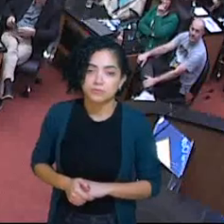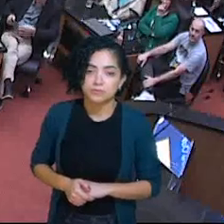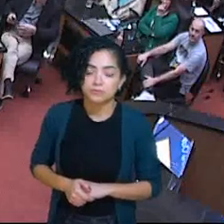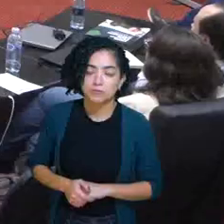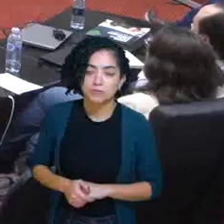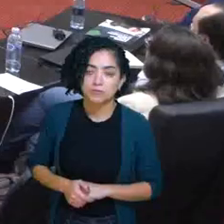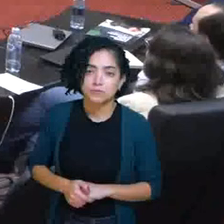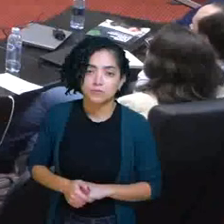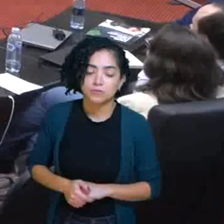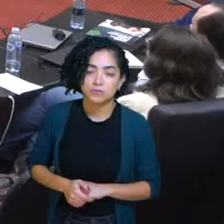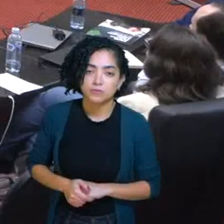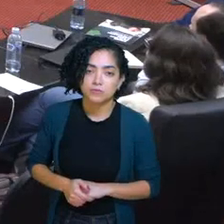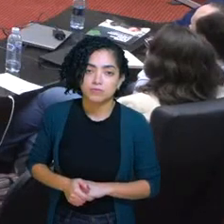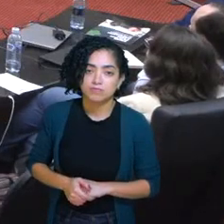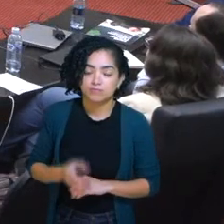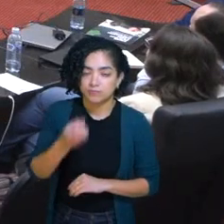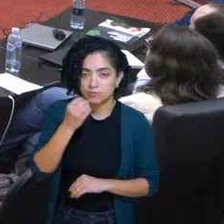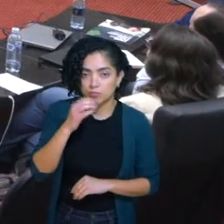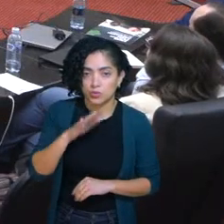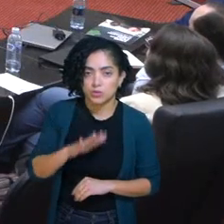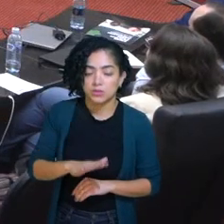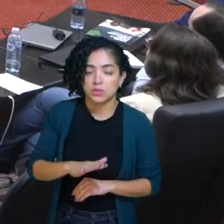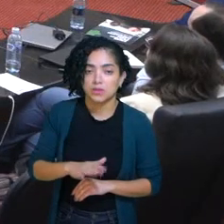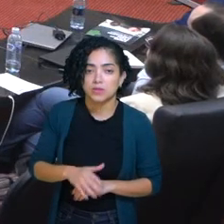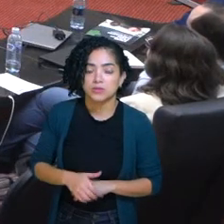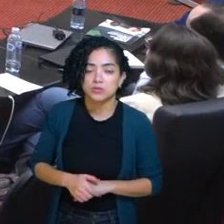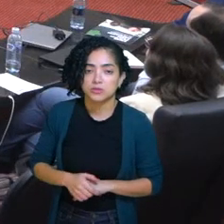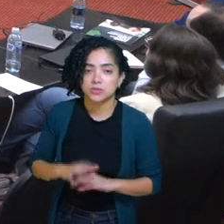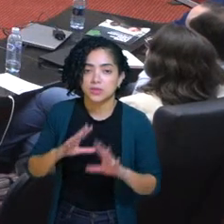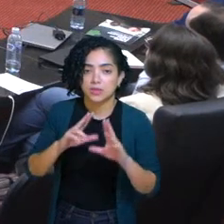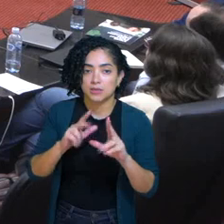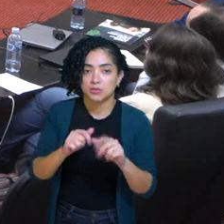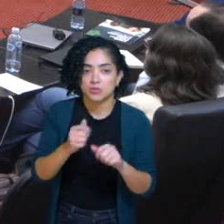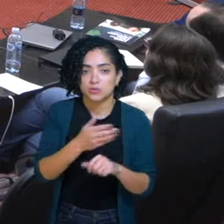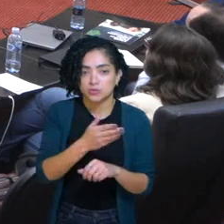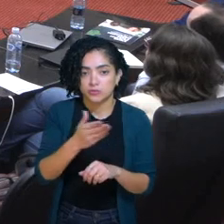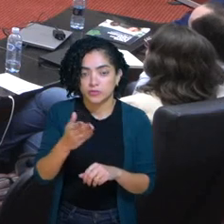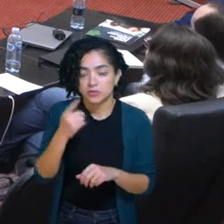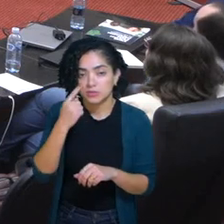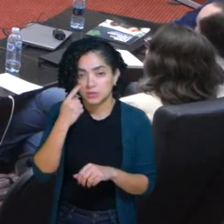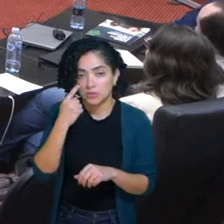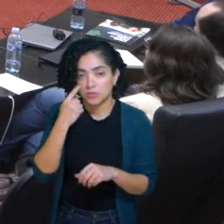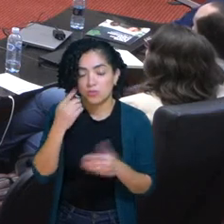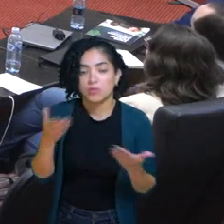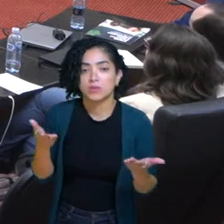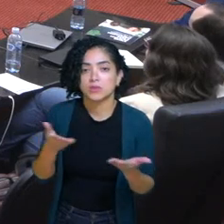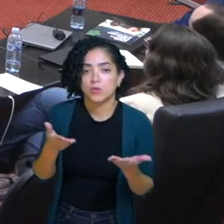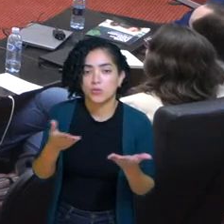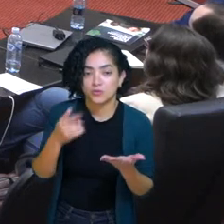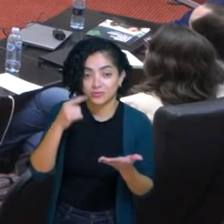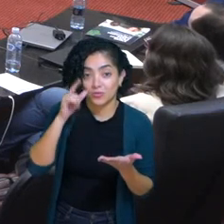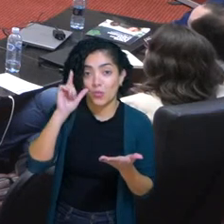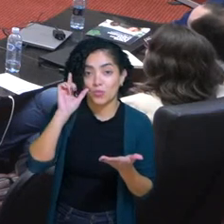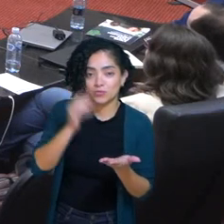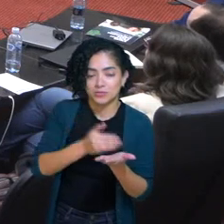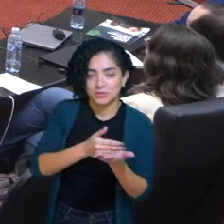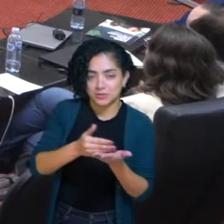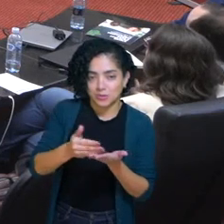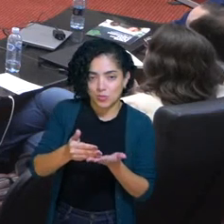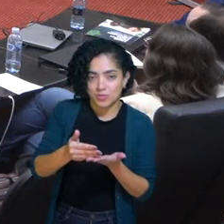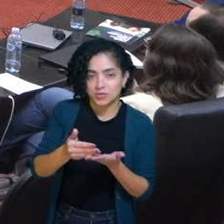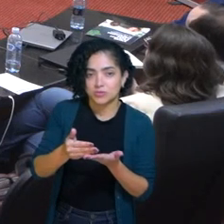obrigado boa tarde a todas as pessoas que nos acompanham desde ontem né nestas